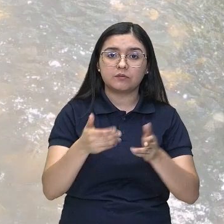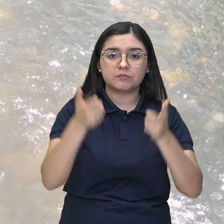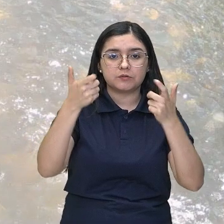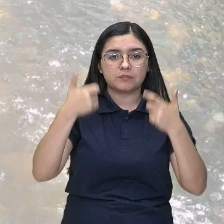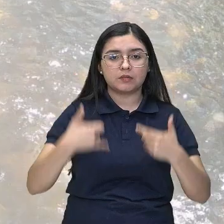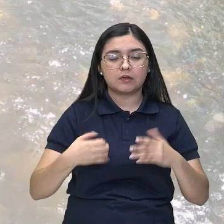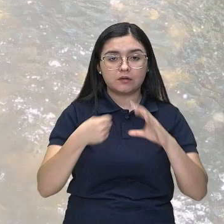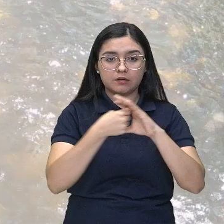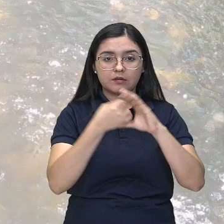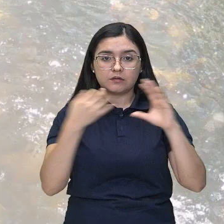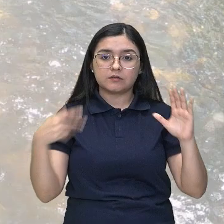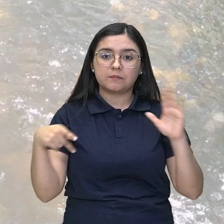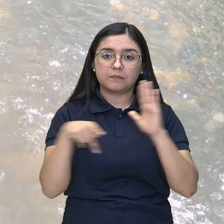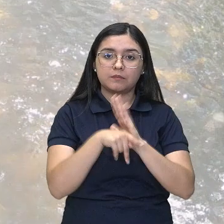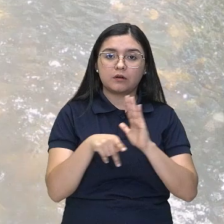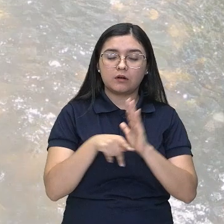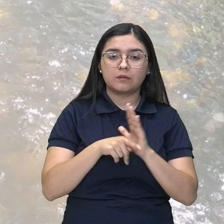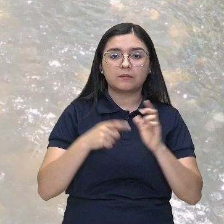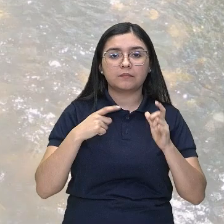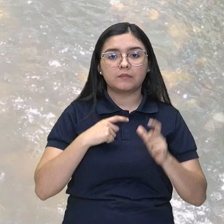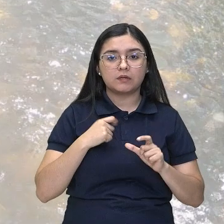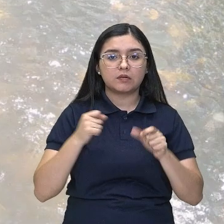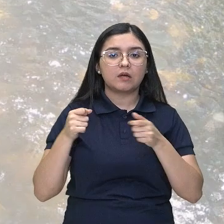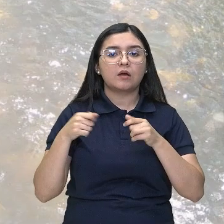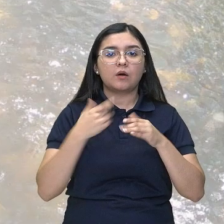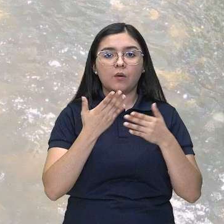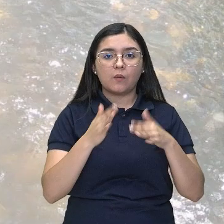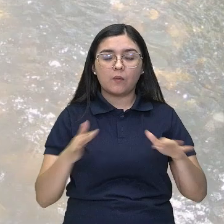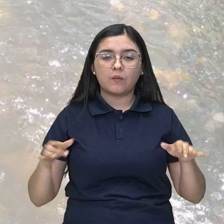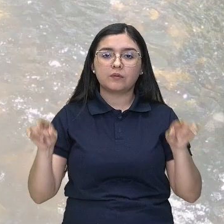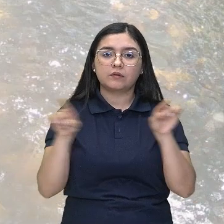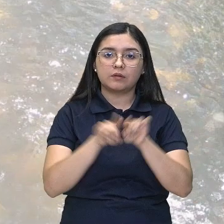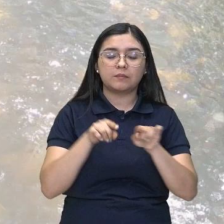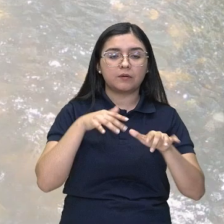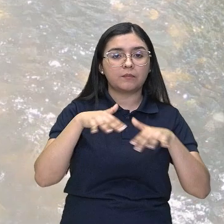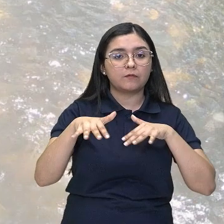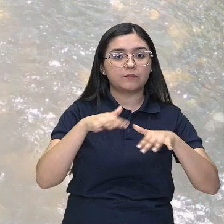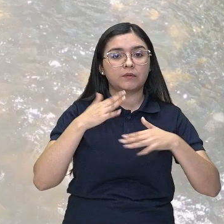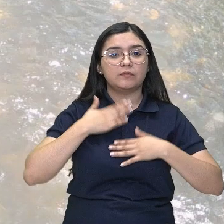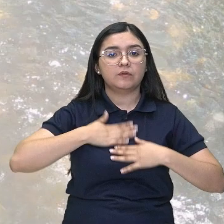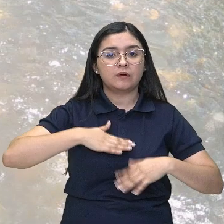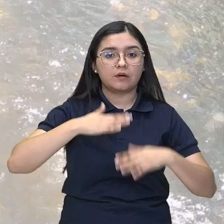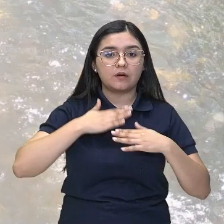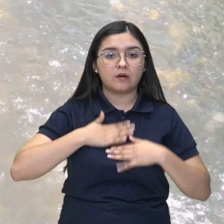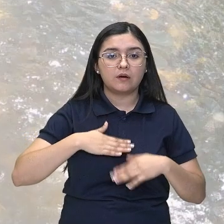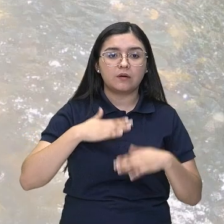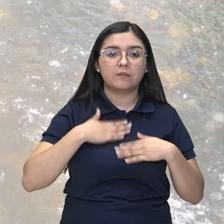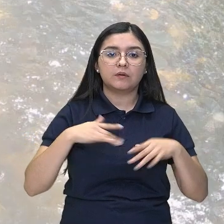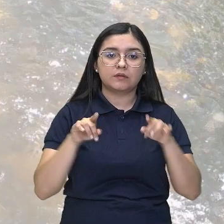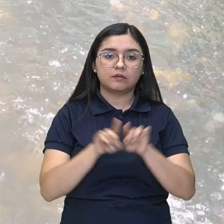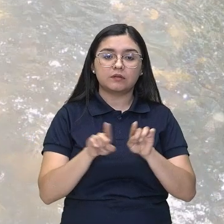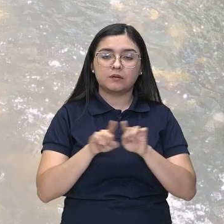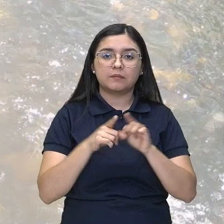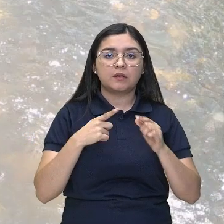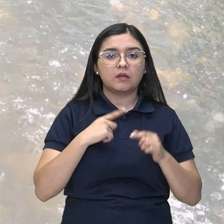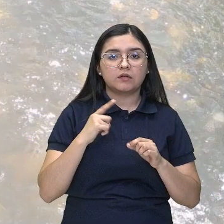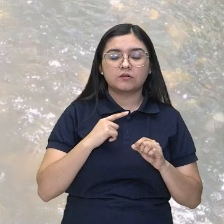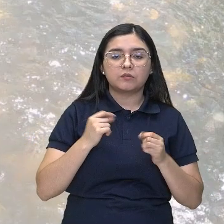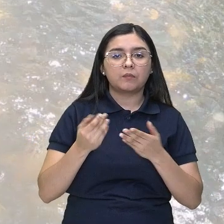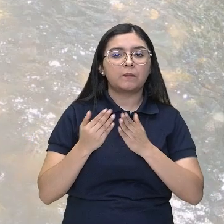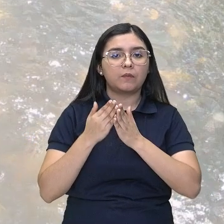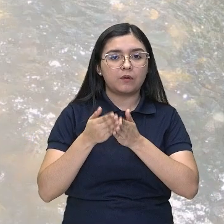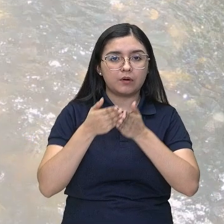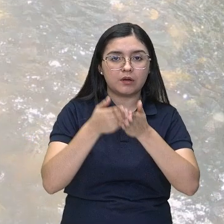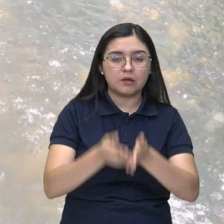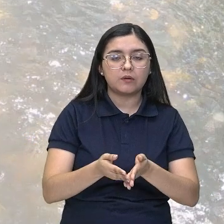selvática. Suas ondas são calmas e serenas como as de um lago, então o rio fica calmo. E não se revoltam contra os barcos e as canoas que